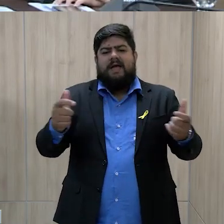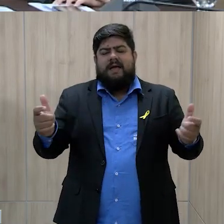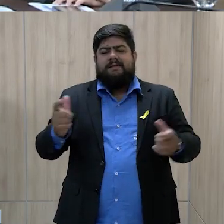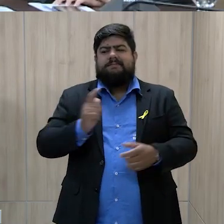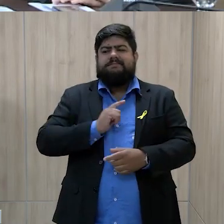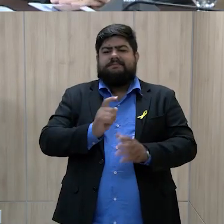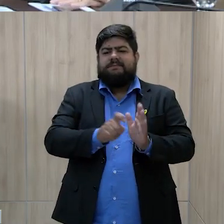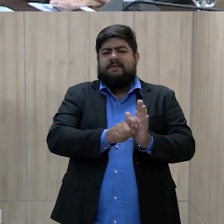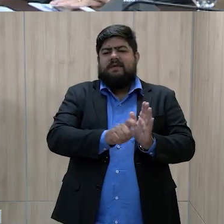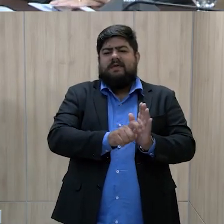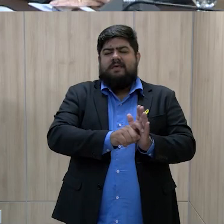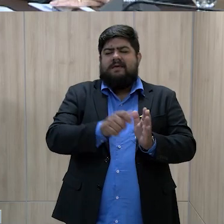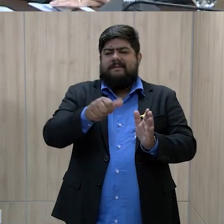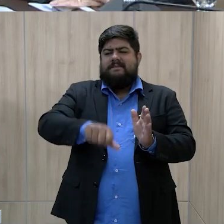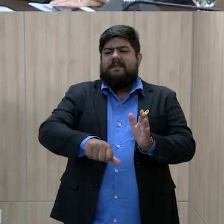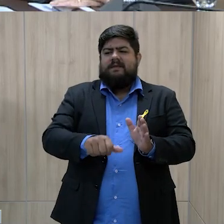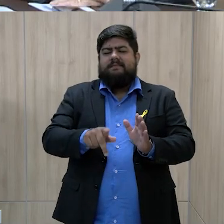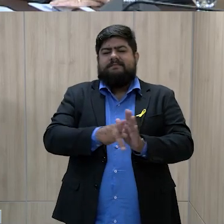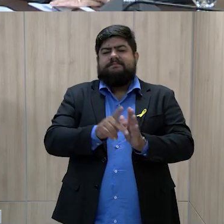drogas